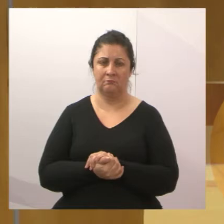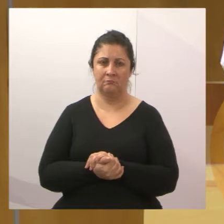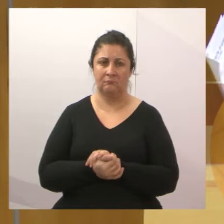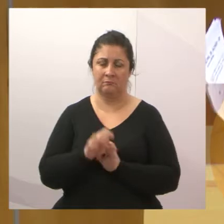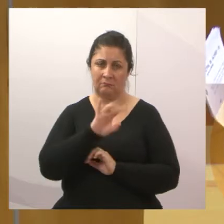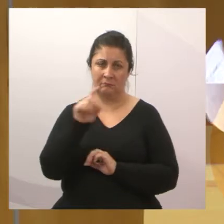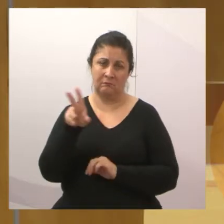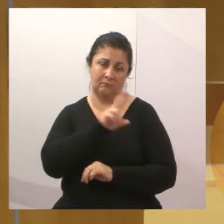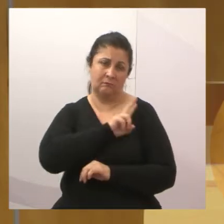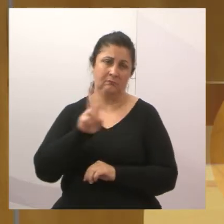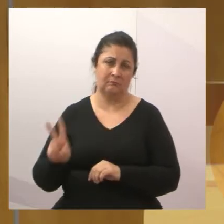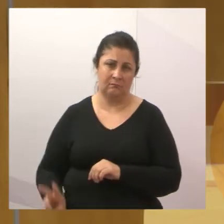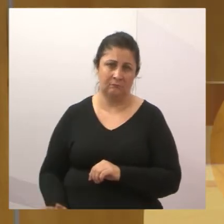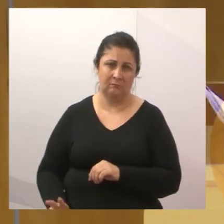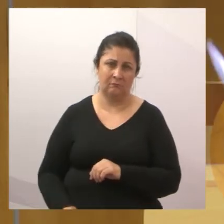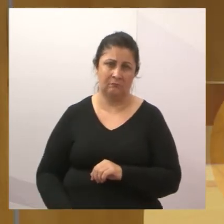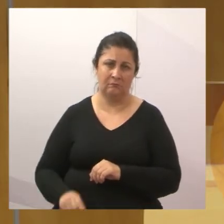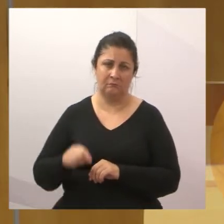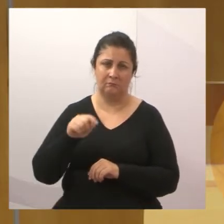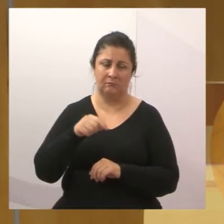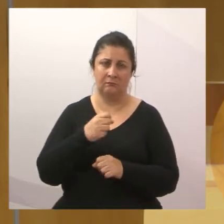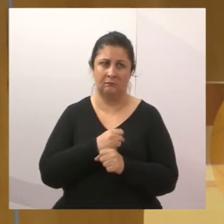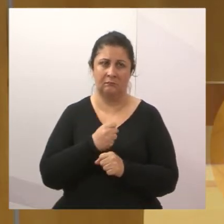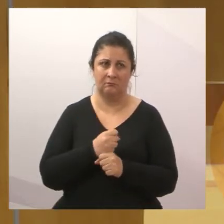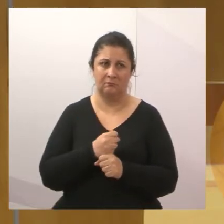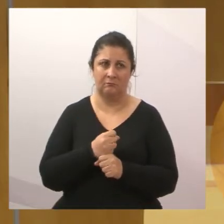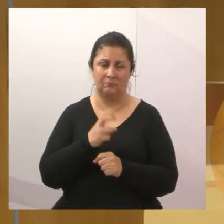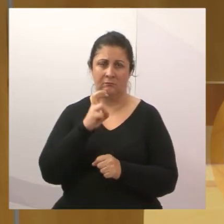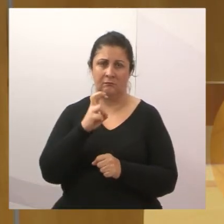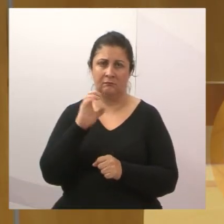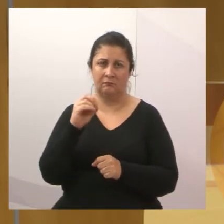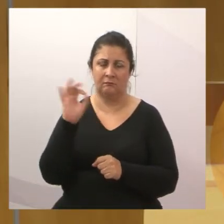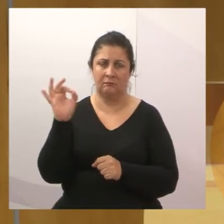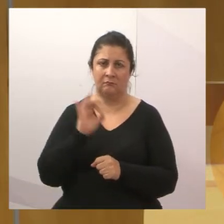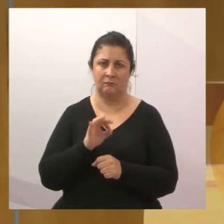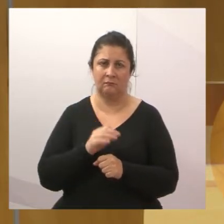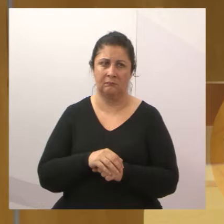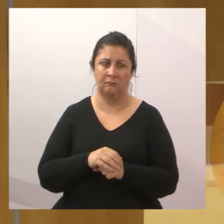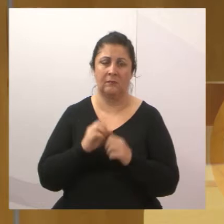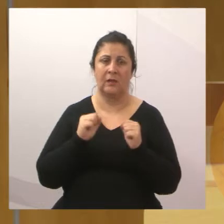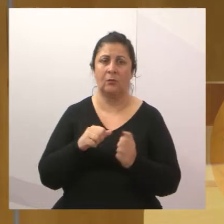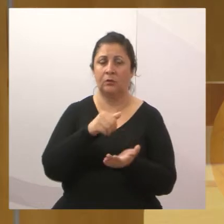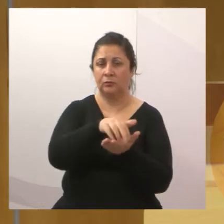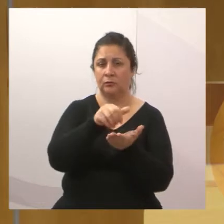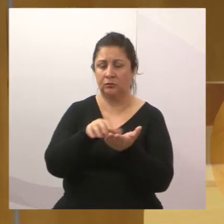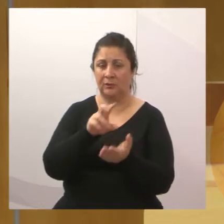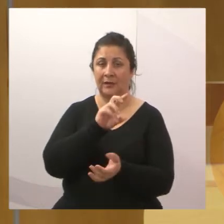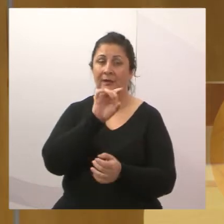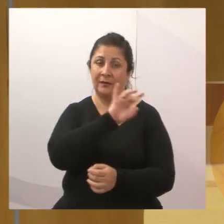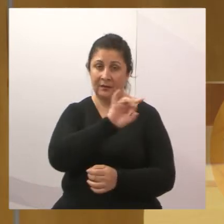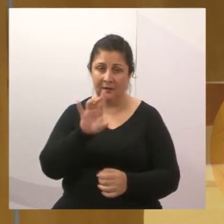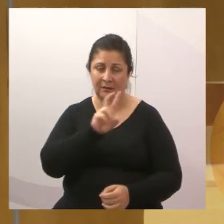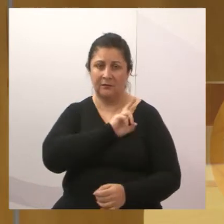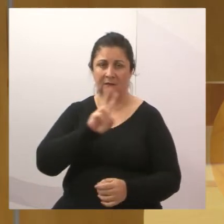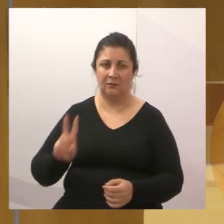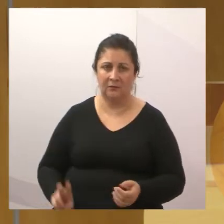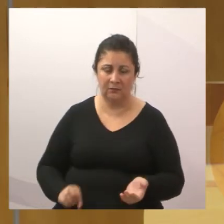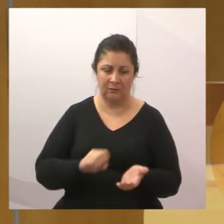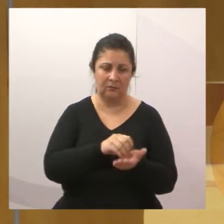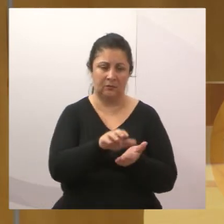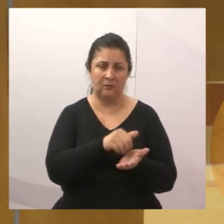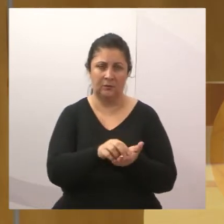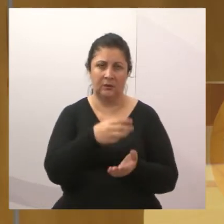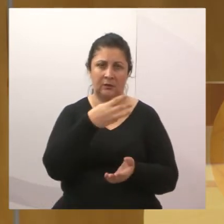para esse ano, 50%. Que a gente pode direcionar a cada vereador para a saúde são R$